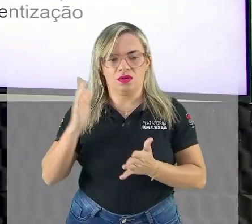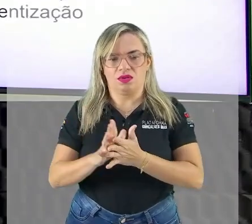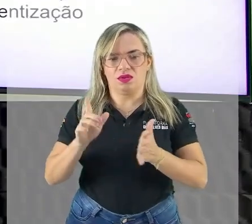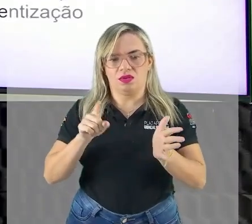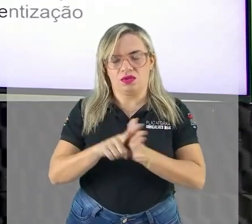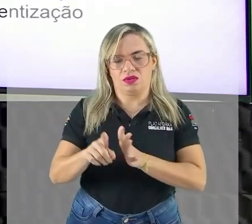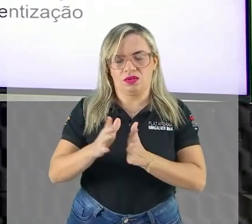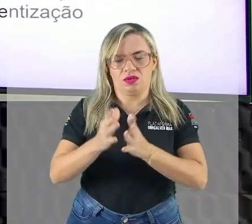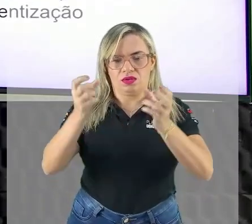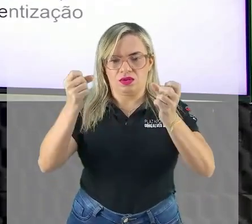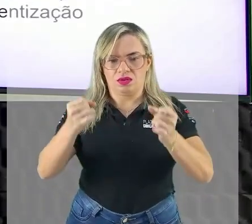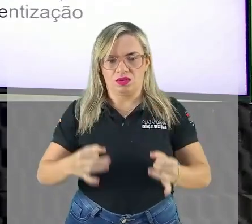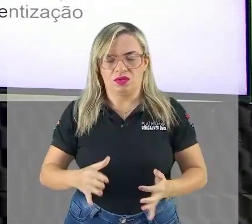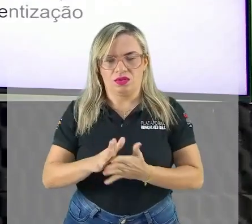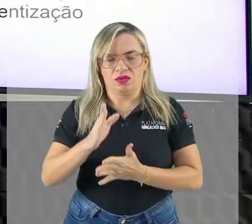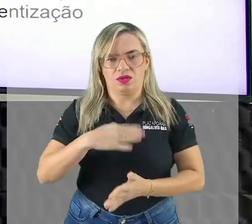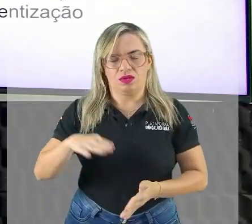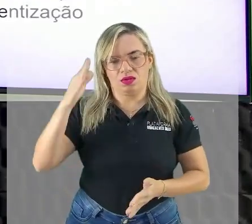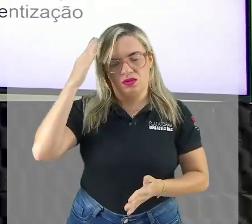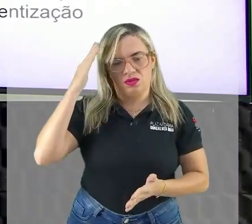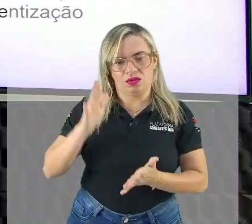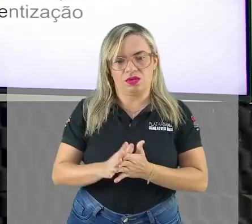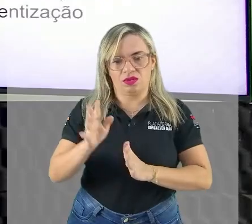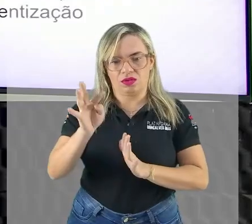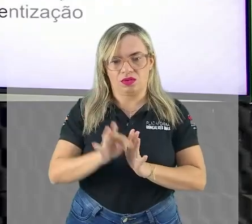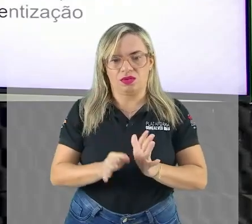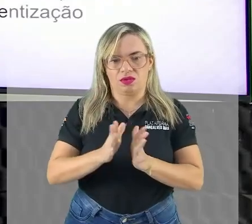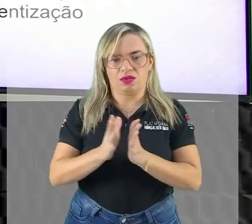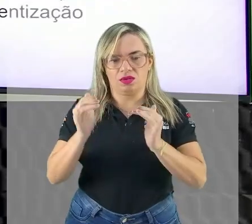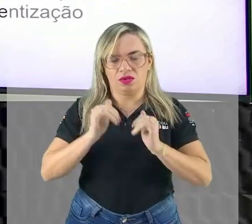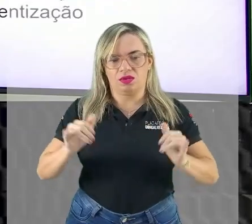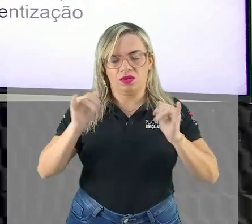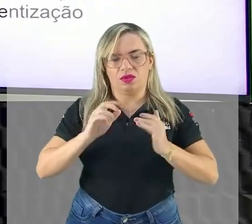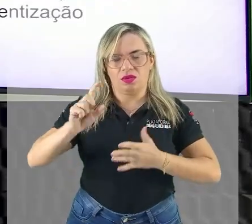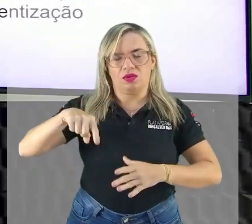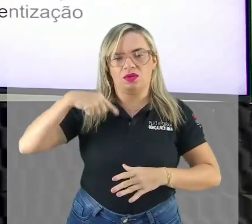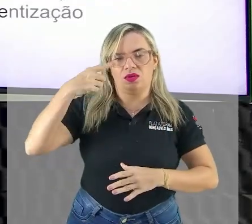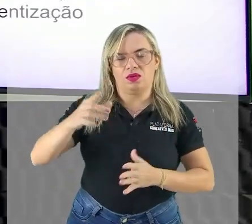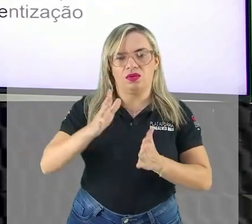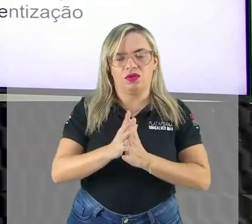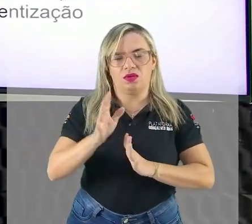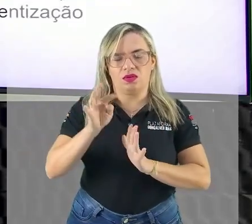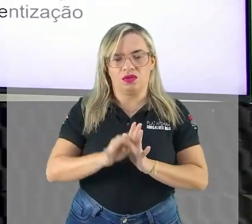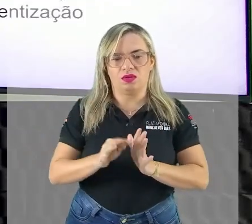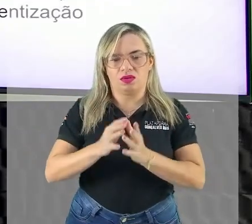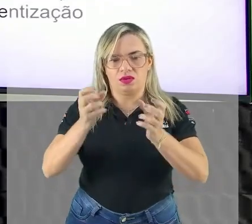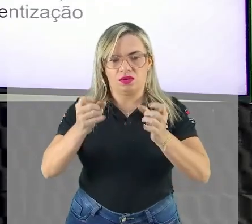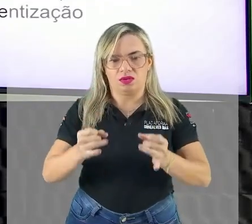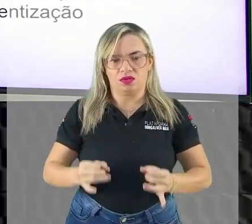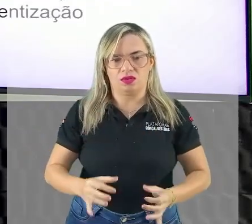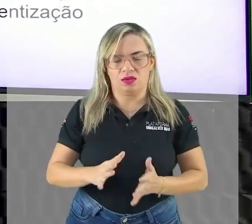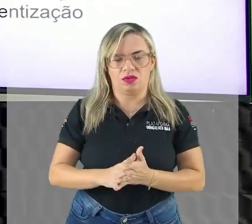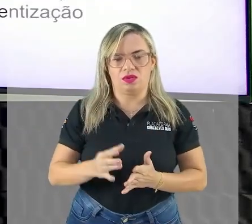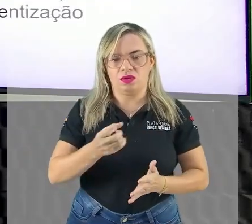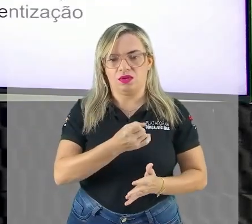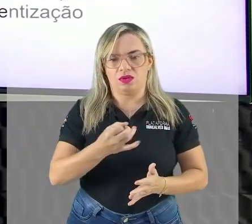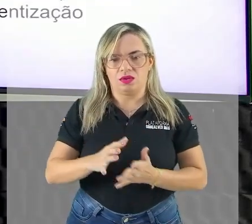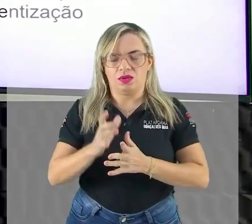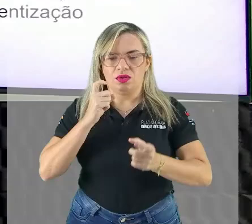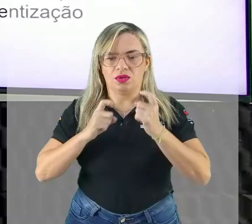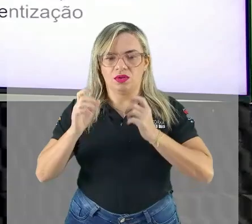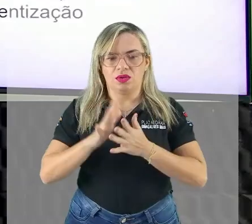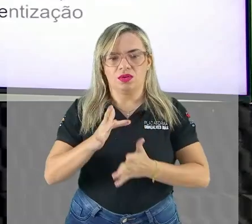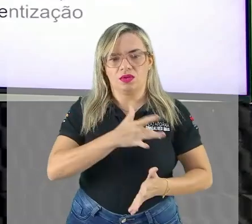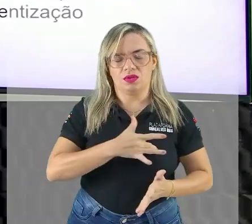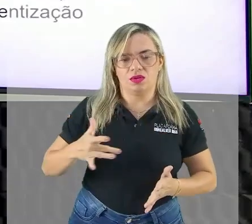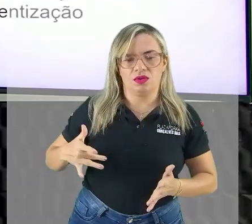sobre interpretação de texto informativo, e o próximo texto trata: os números preocupantes sobre a saúde